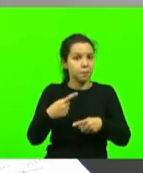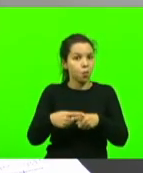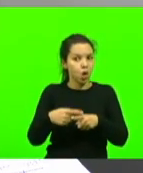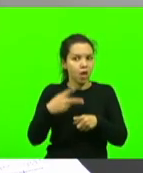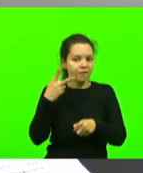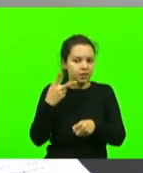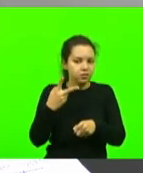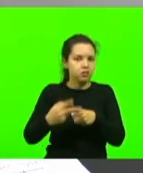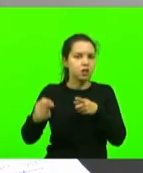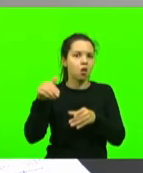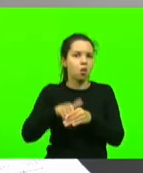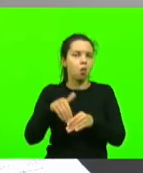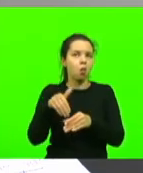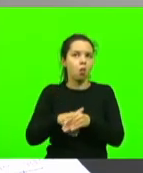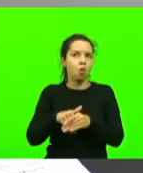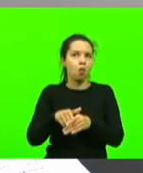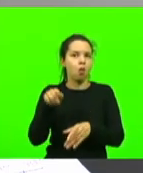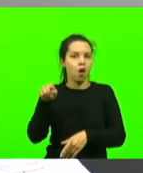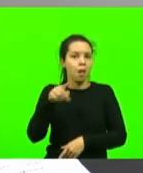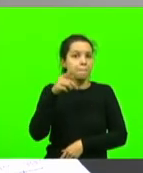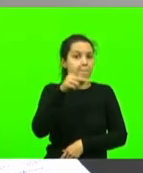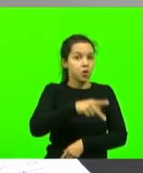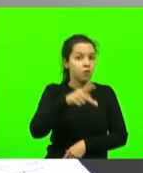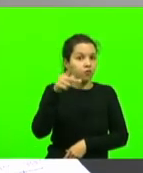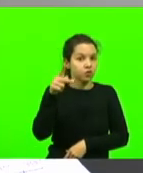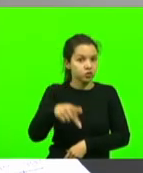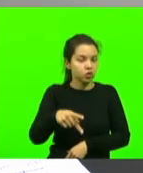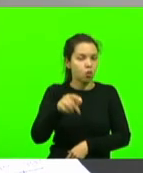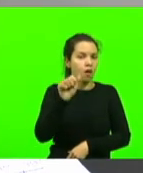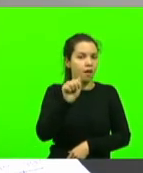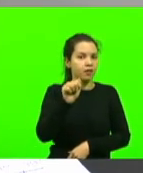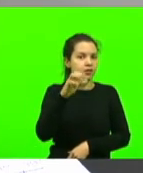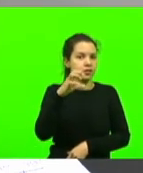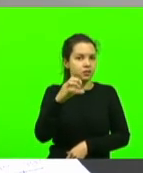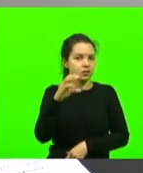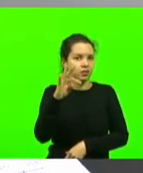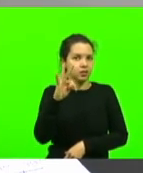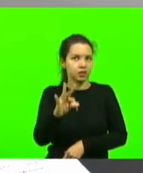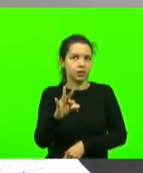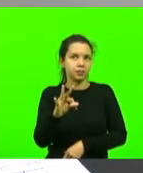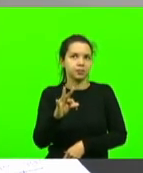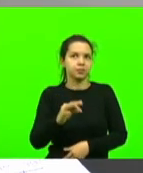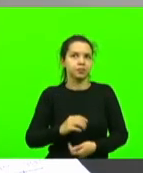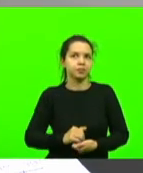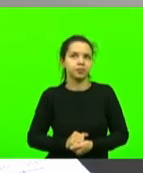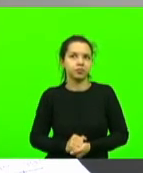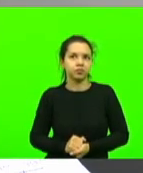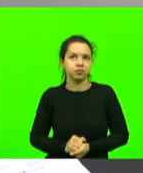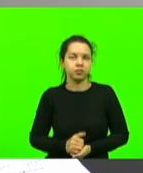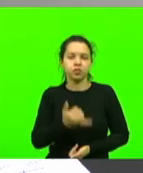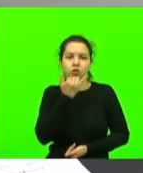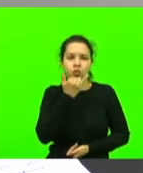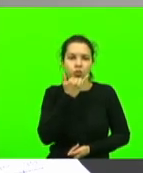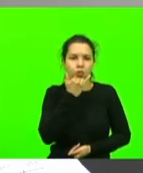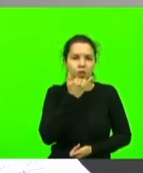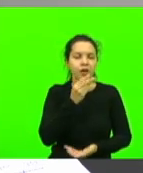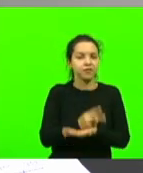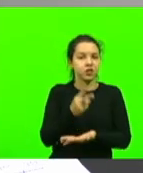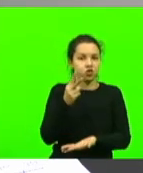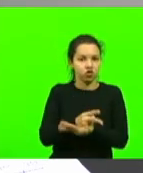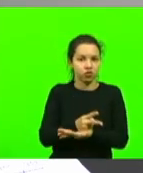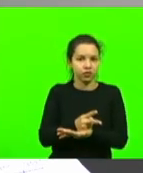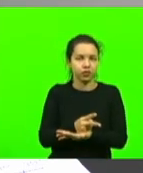eleição e ele pegou um professor act act não perdão um efetivo